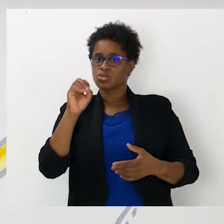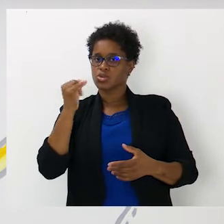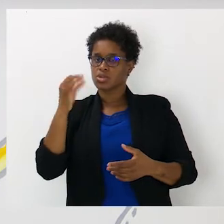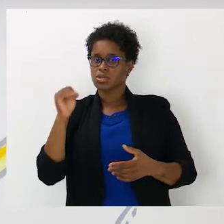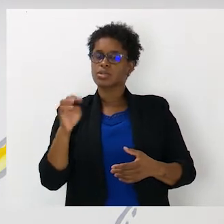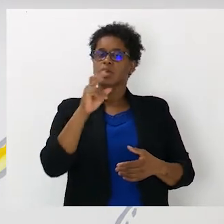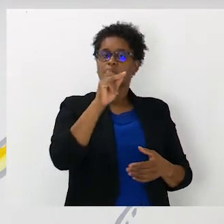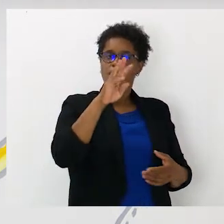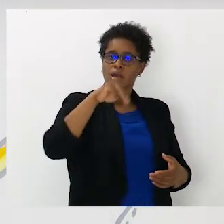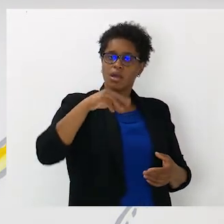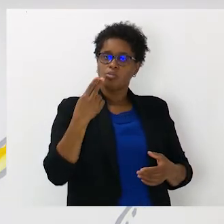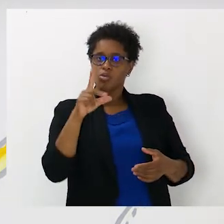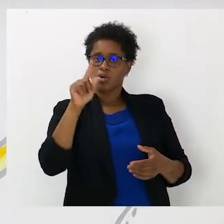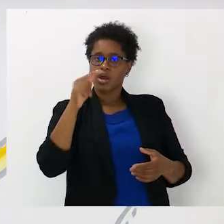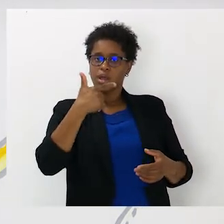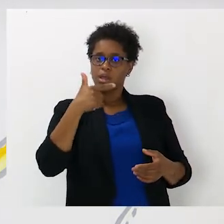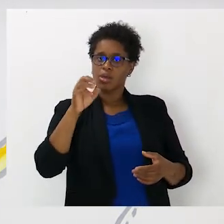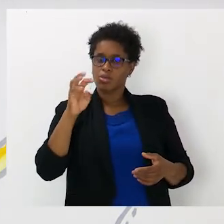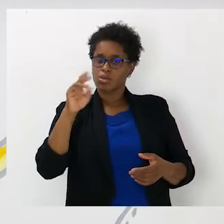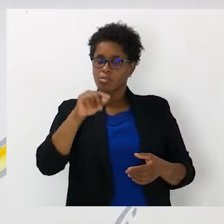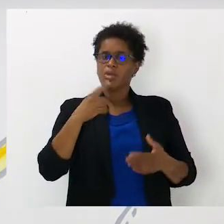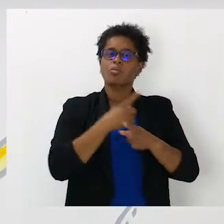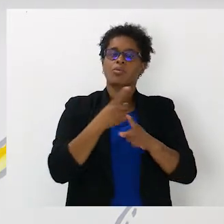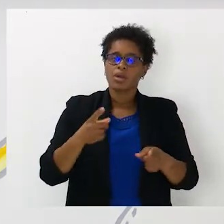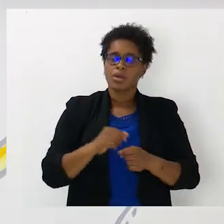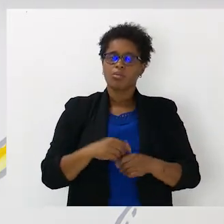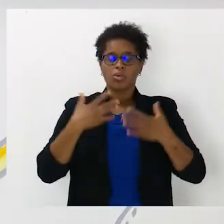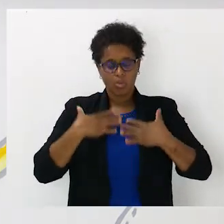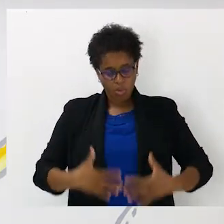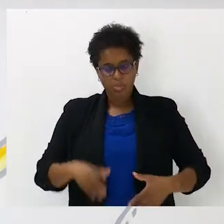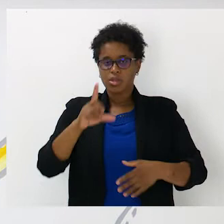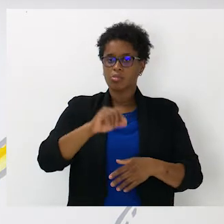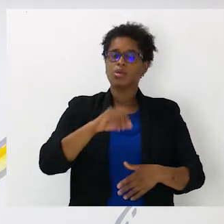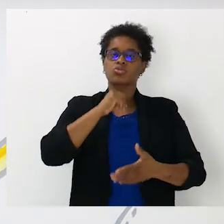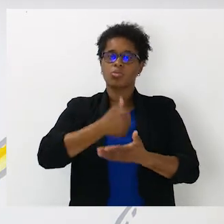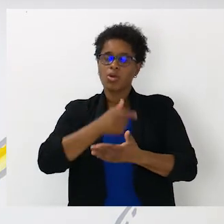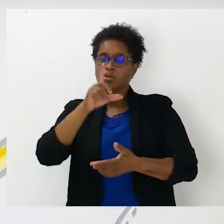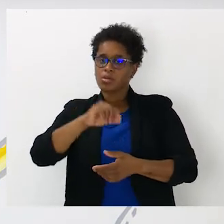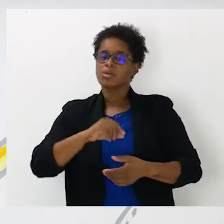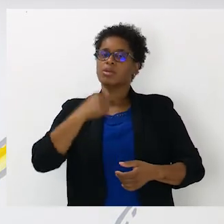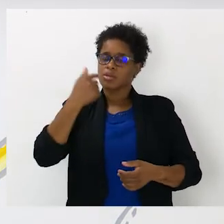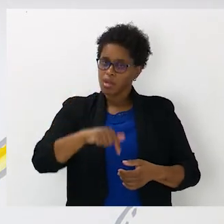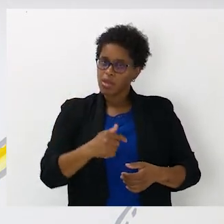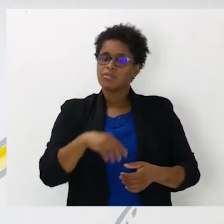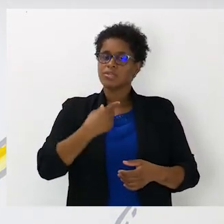bem? Por causa de quê? Os corpos também, os defuntos, deviam